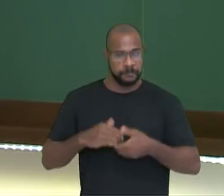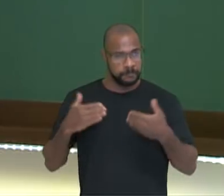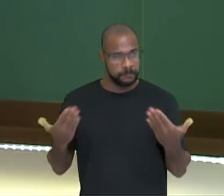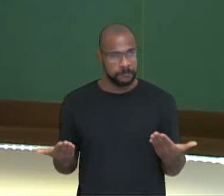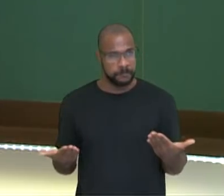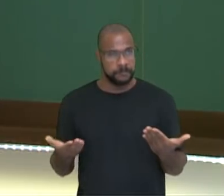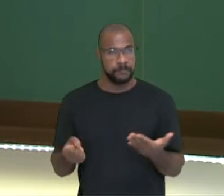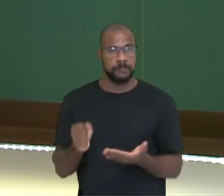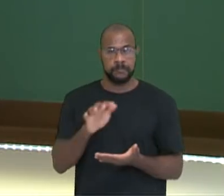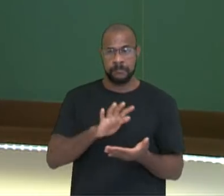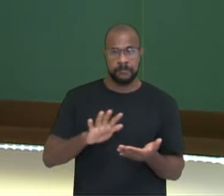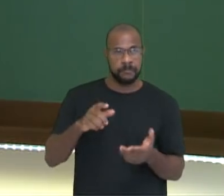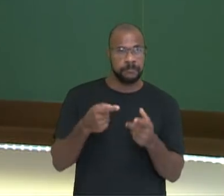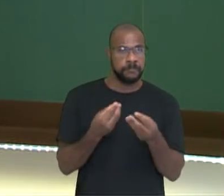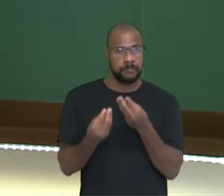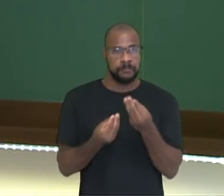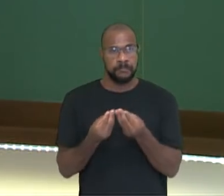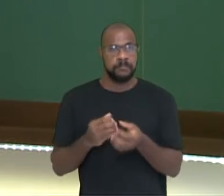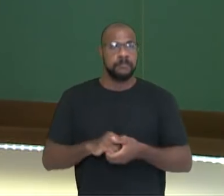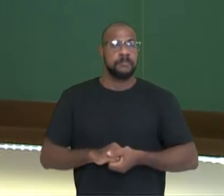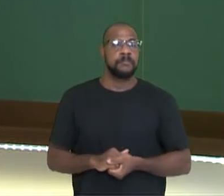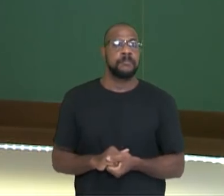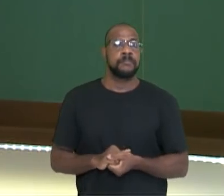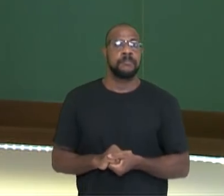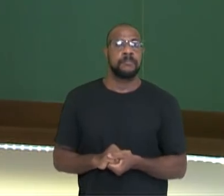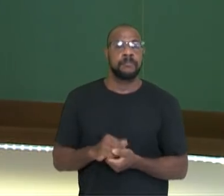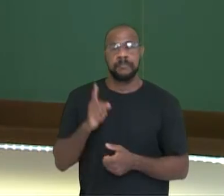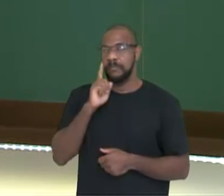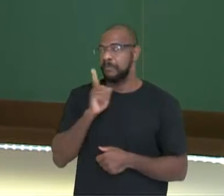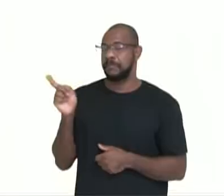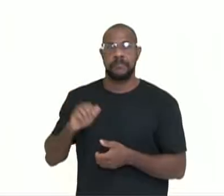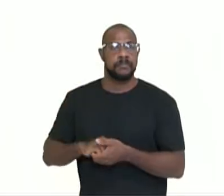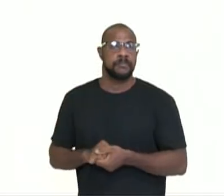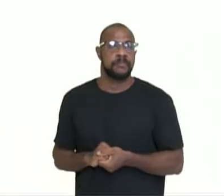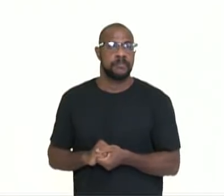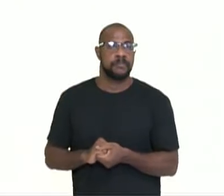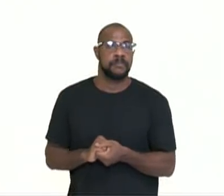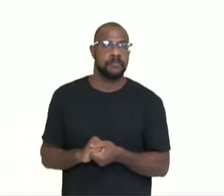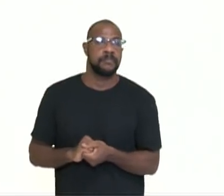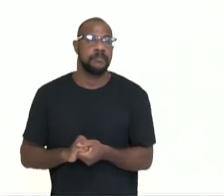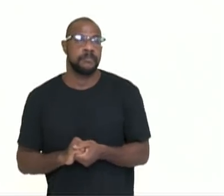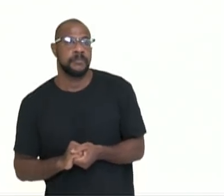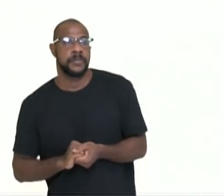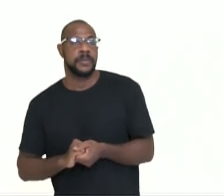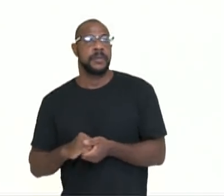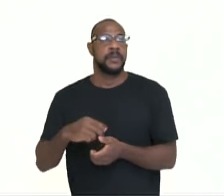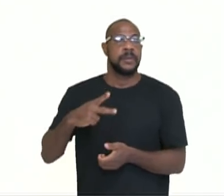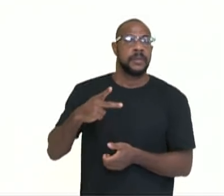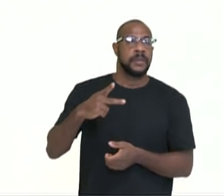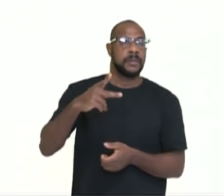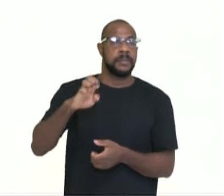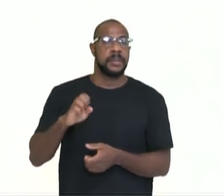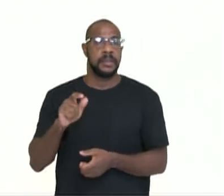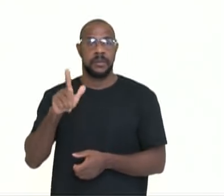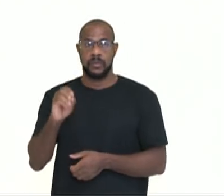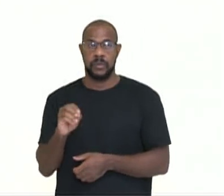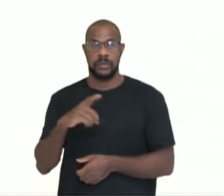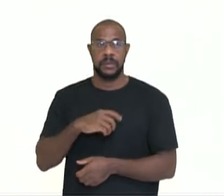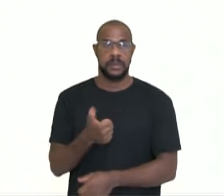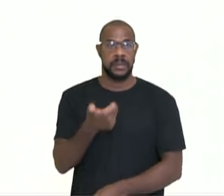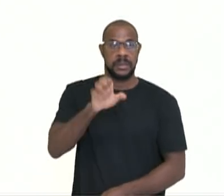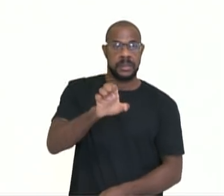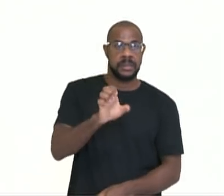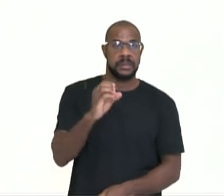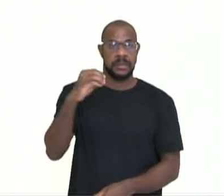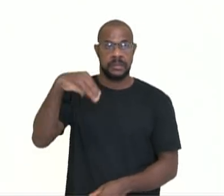uma figura aqui para vocês se guiarem um pouquinho melhor. Então, um pêndulo tem 15 centímetros de comprimento e no seu movimento,